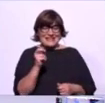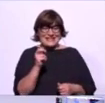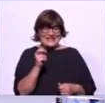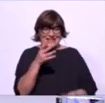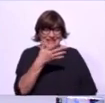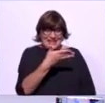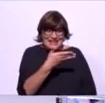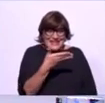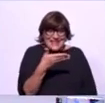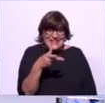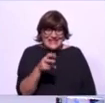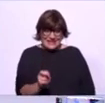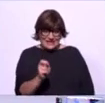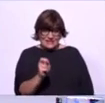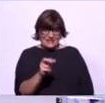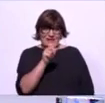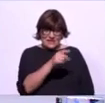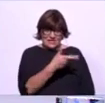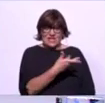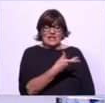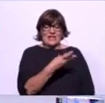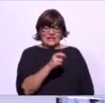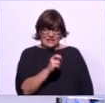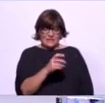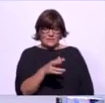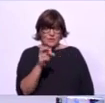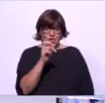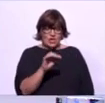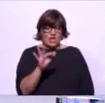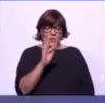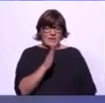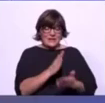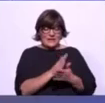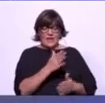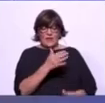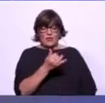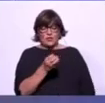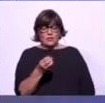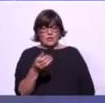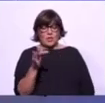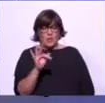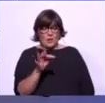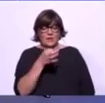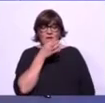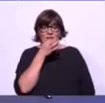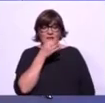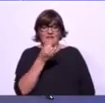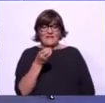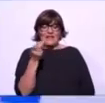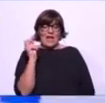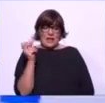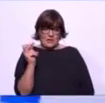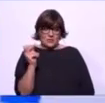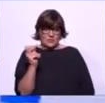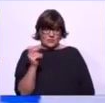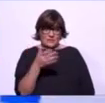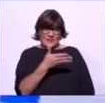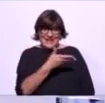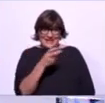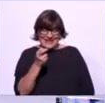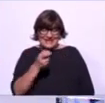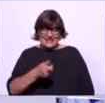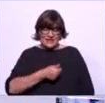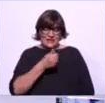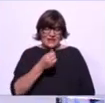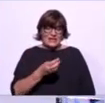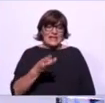13, nesses, de 84 a 2004. Estamos a falar em 20 anos. 13 títulos,